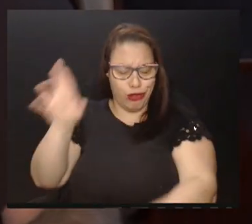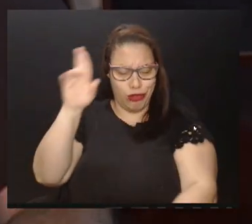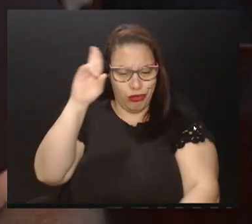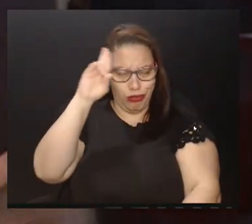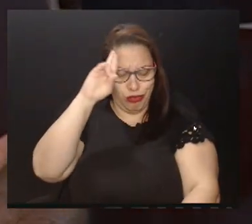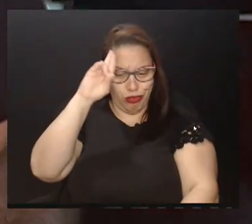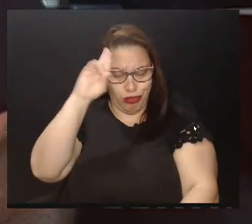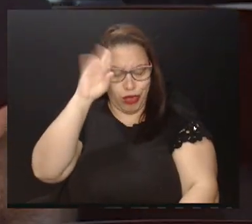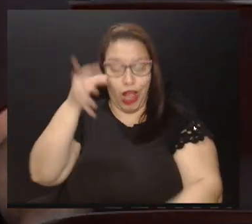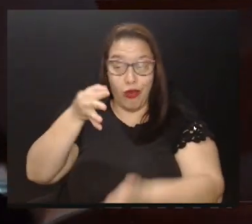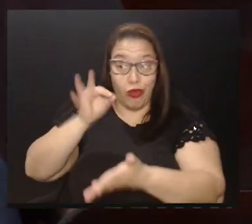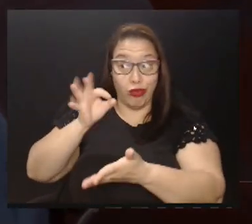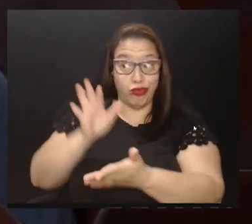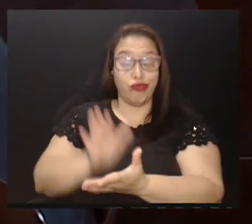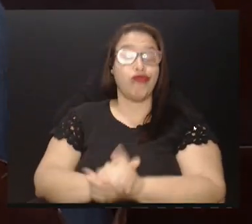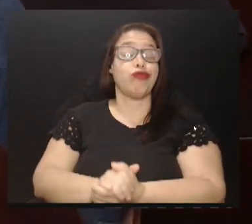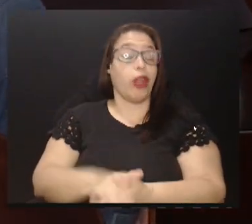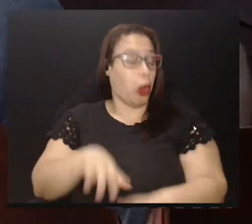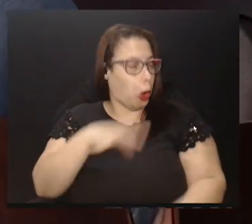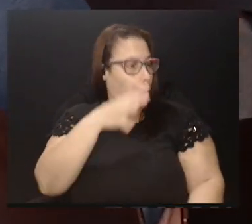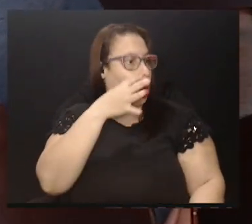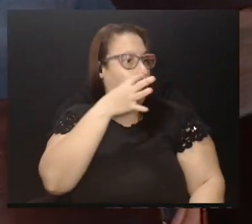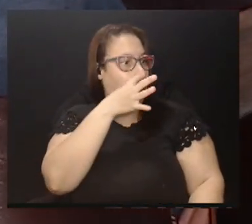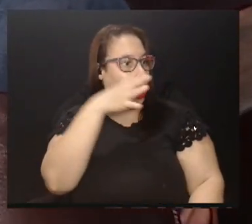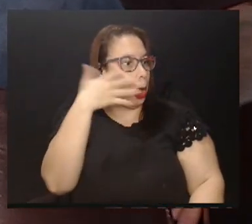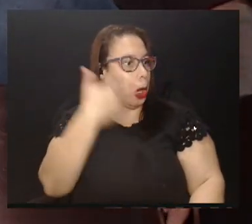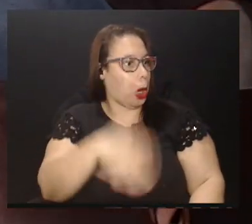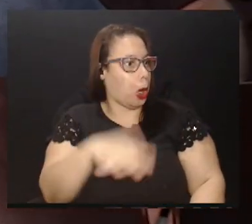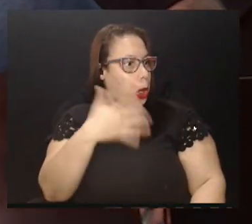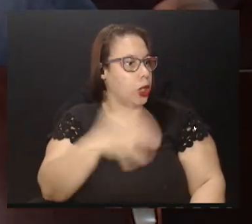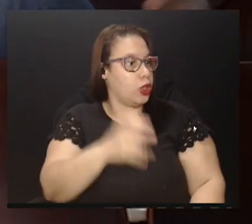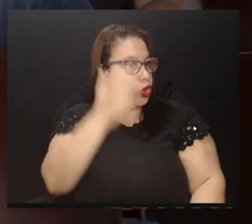É um local assim de cultura mais antigo da cidade. Sim.